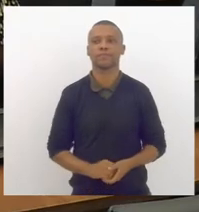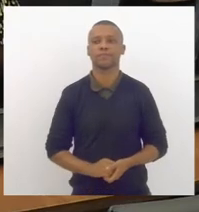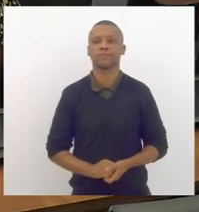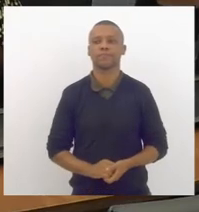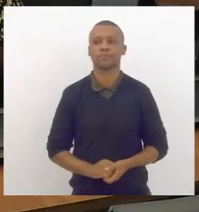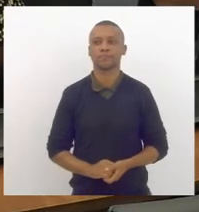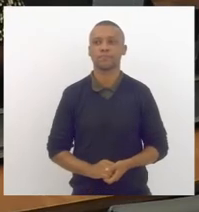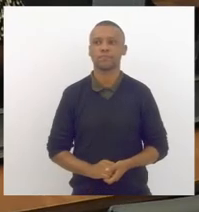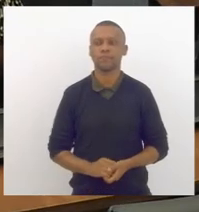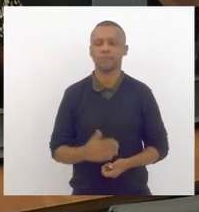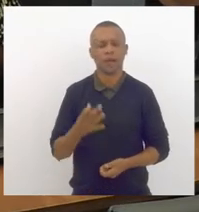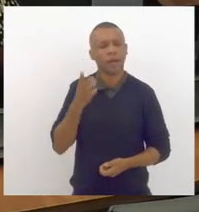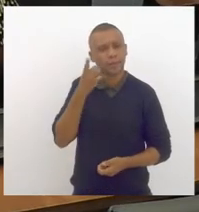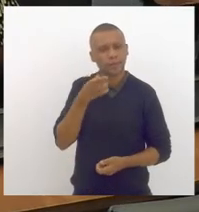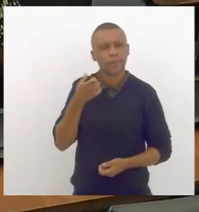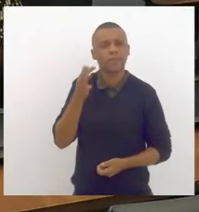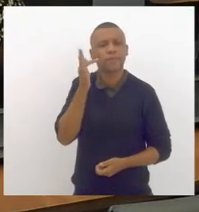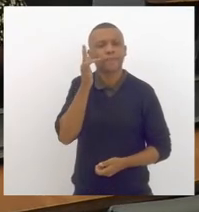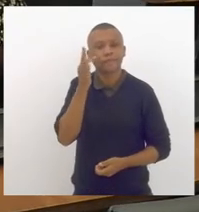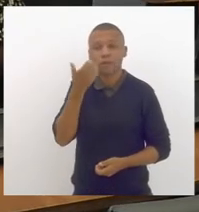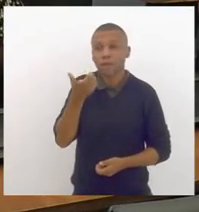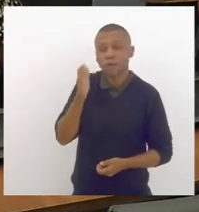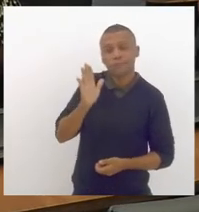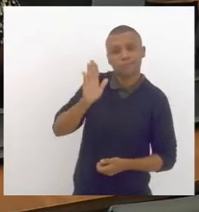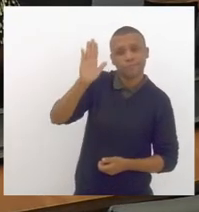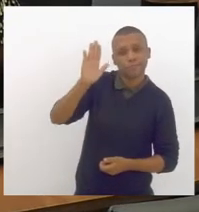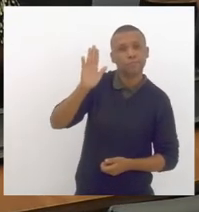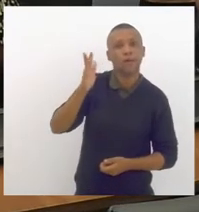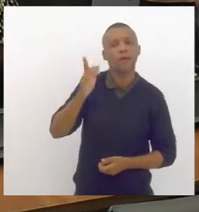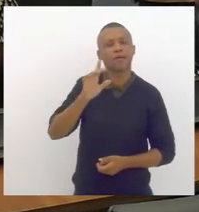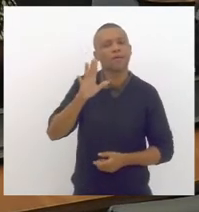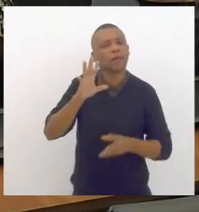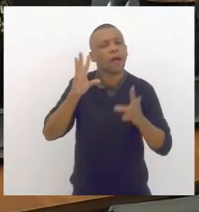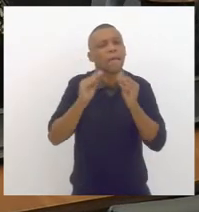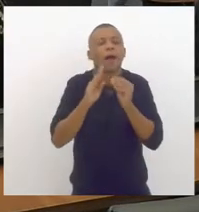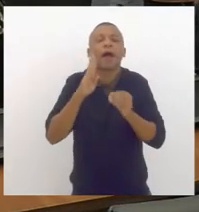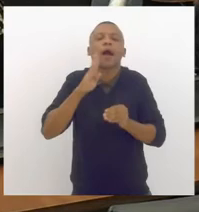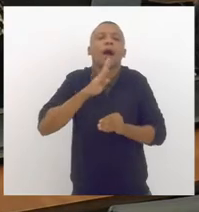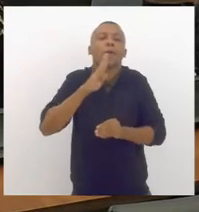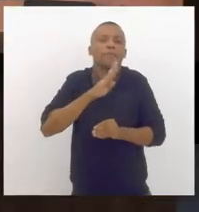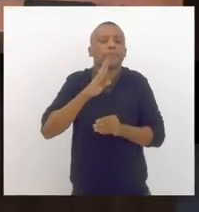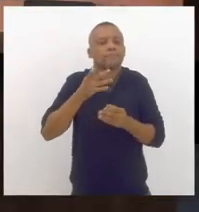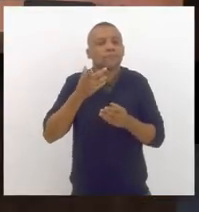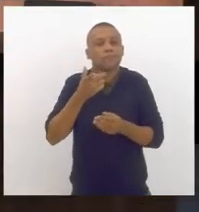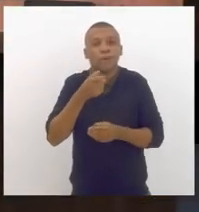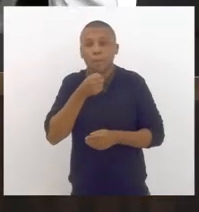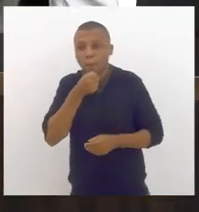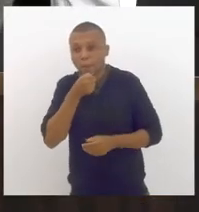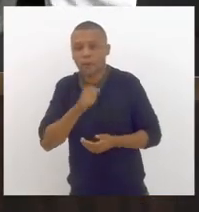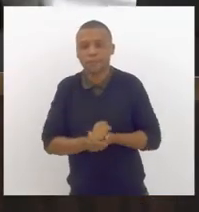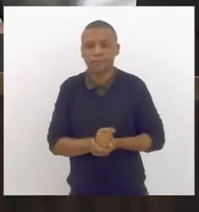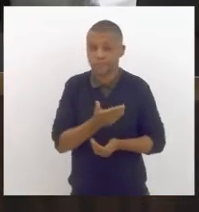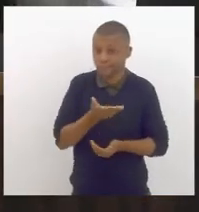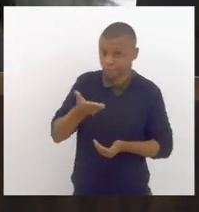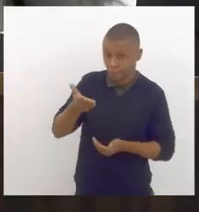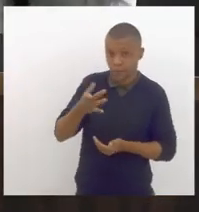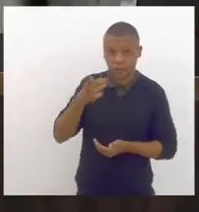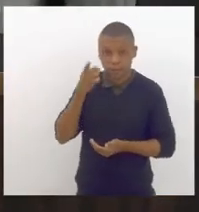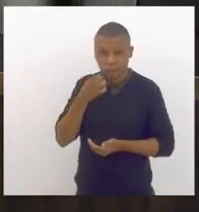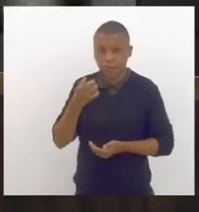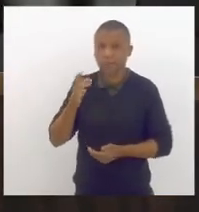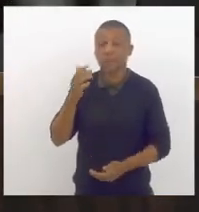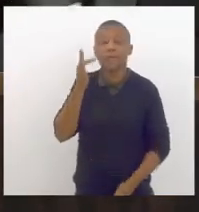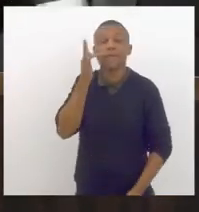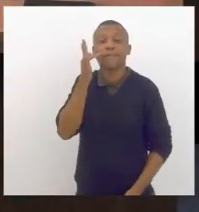Não, deputado Flávio Serafim. Me inscrevo, mas serei breve, vou falar aqui do microfone de apoio. Com a palavra o deputado Flávio Serafim para